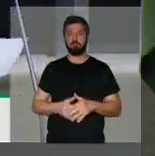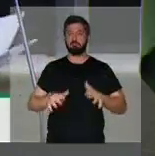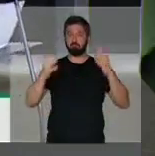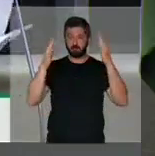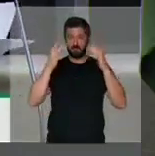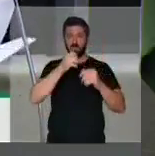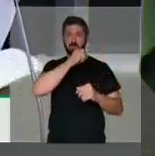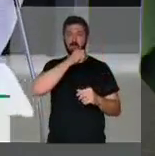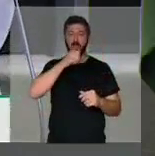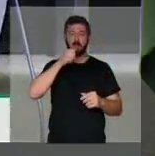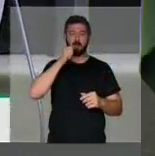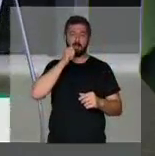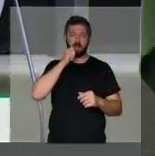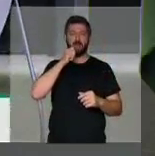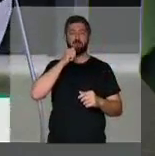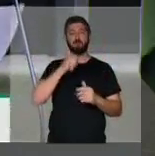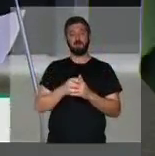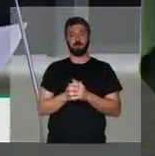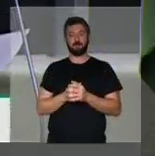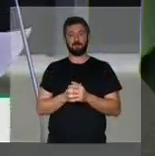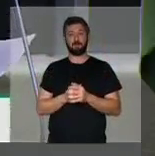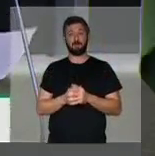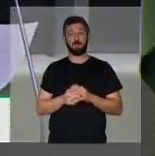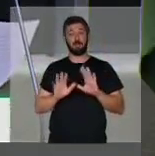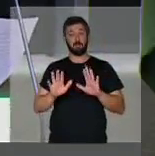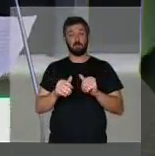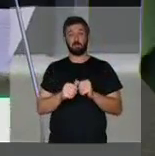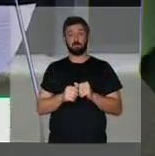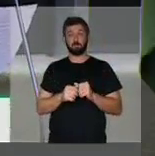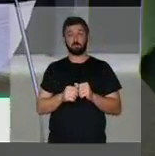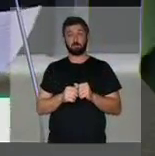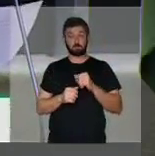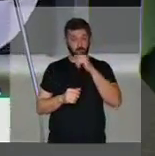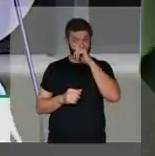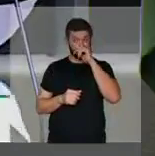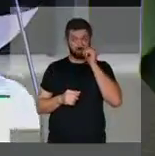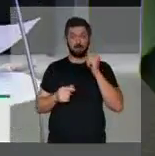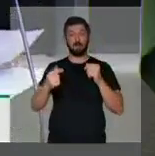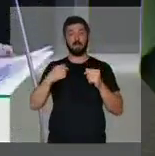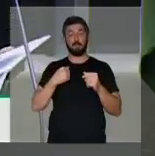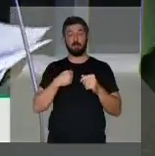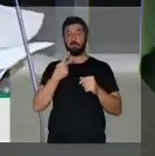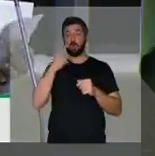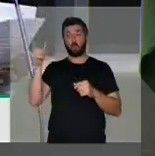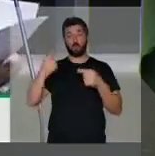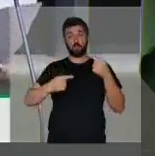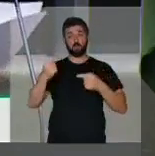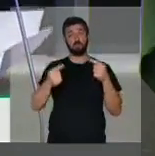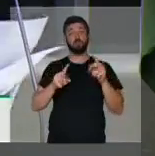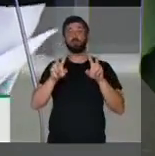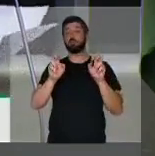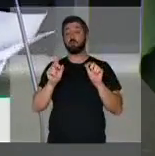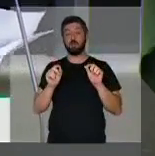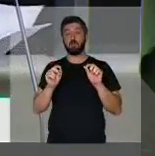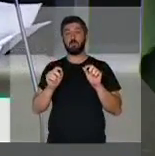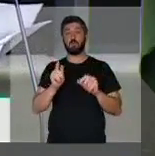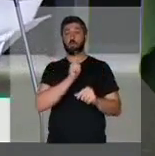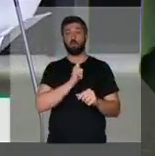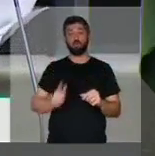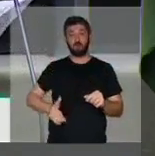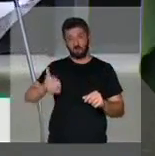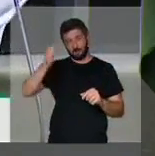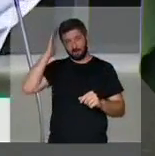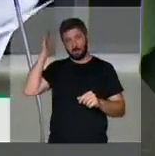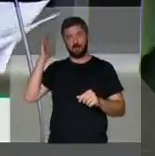Parabéns, Macapá. Outro tema, senhor presidente, que trato é a resistência para impedir o governo